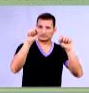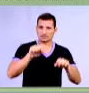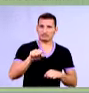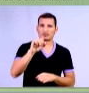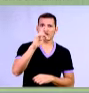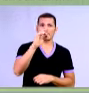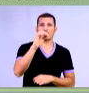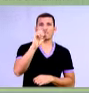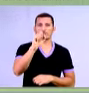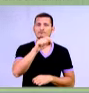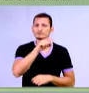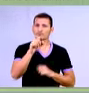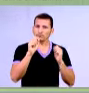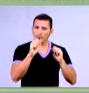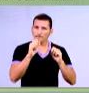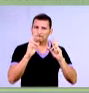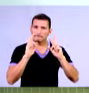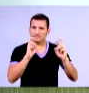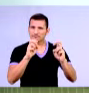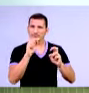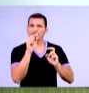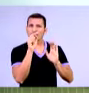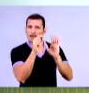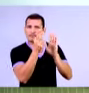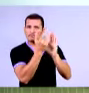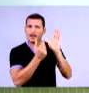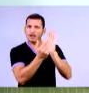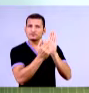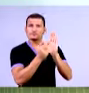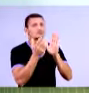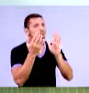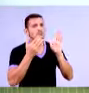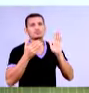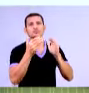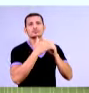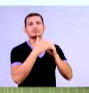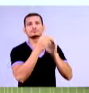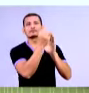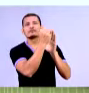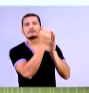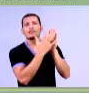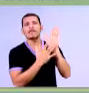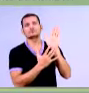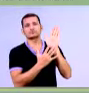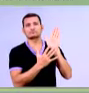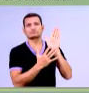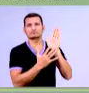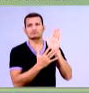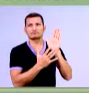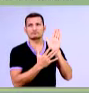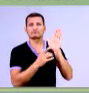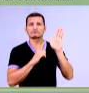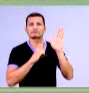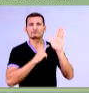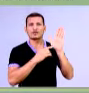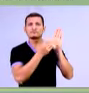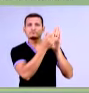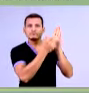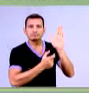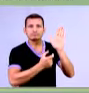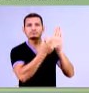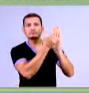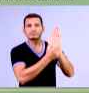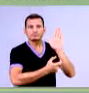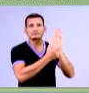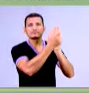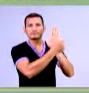ele era totalmente baseado em texto. Nós não tínhamos o uso de imagens, né? Nós temos aqui uma listagem dos arquivos